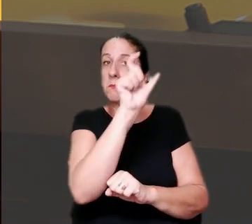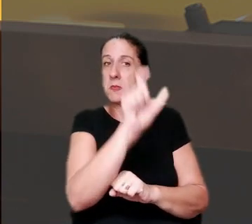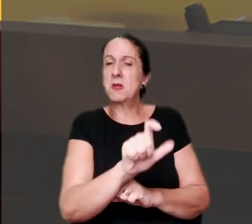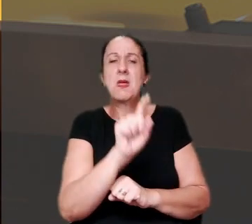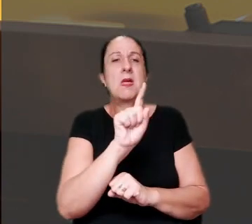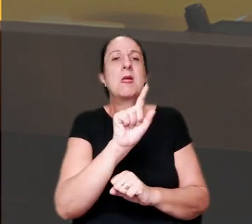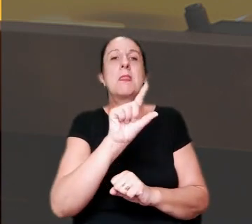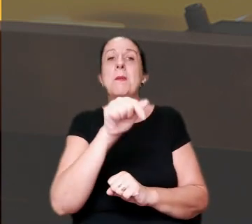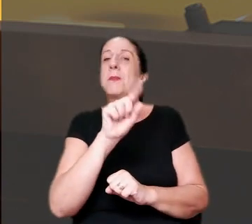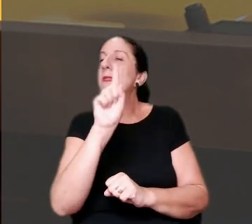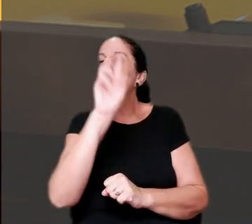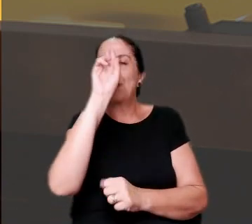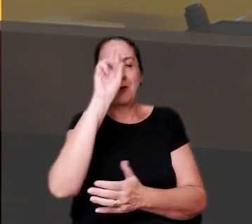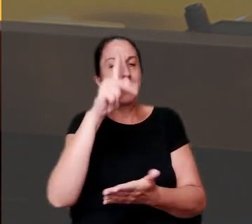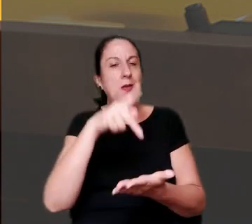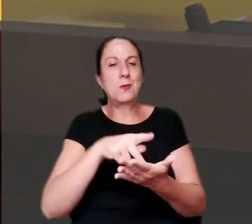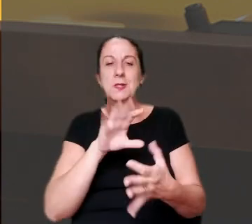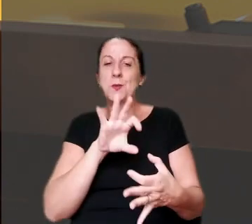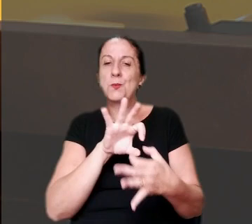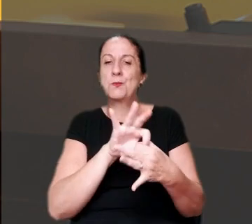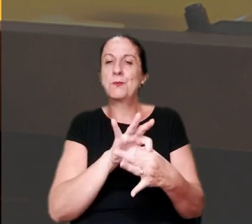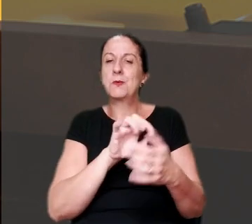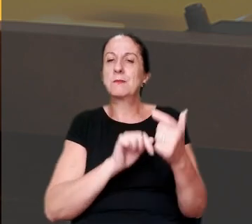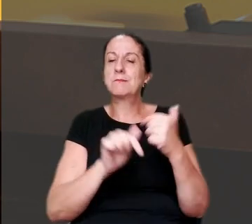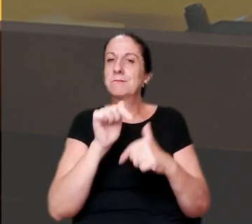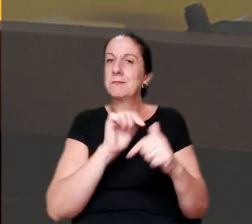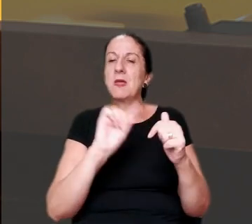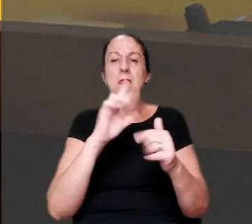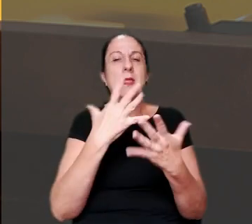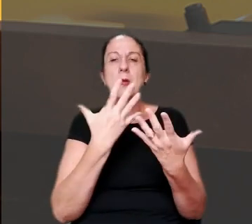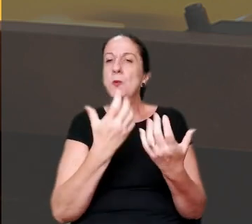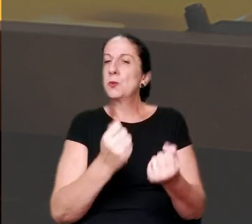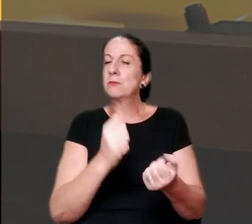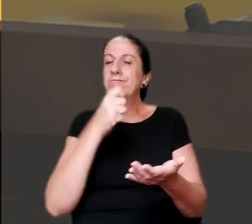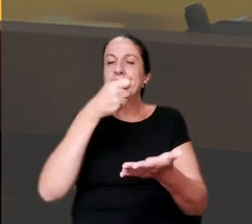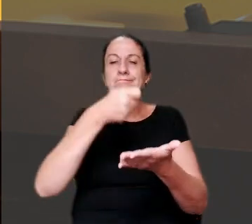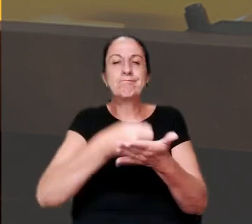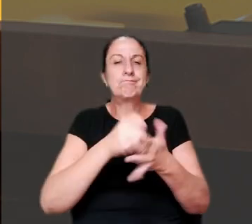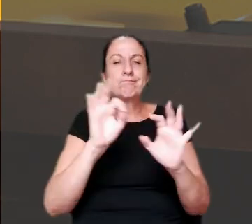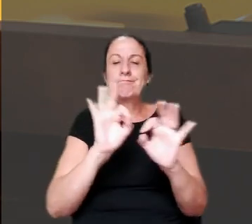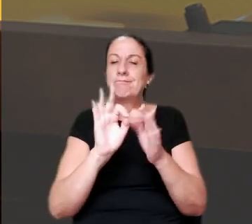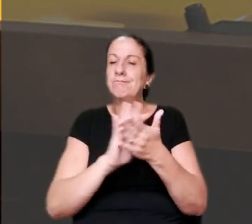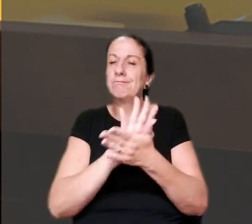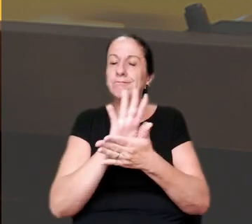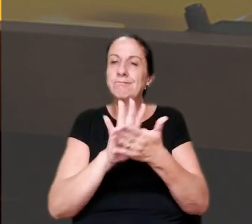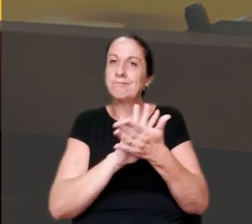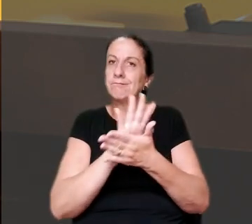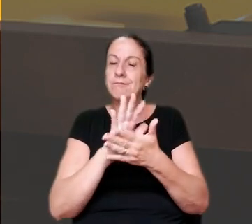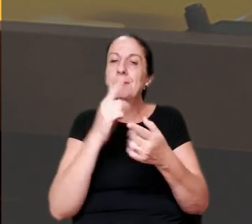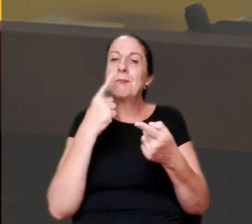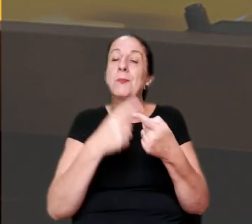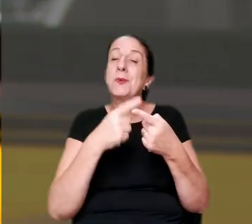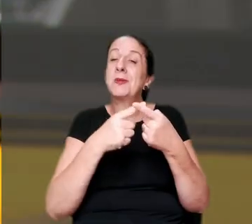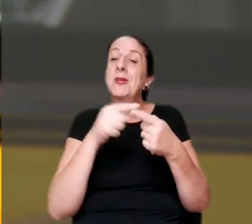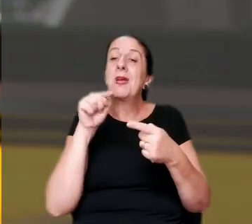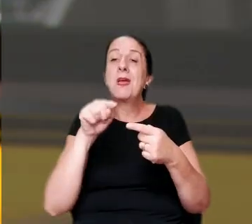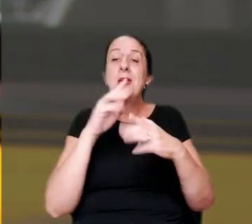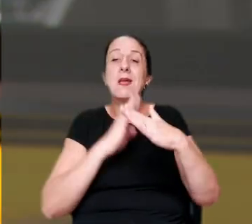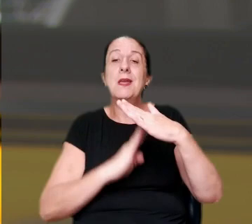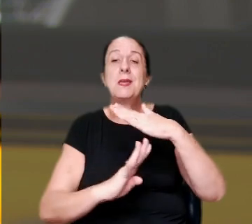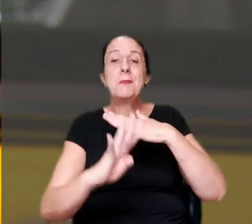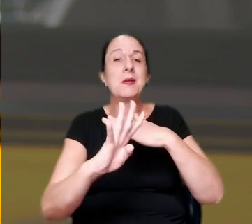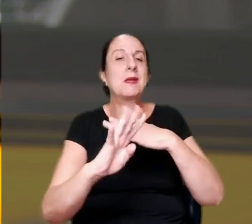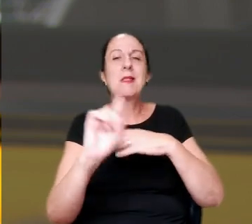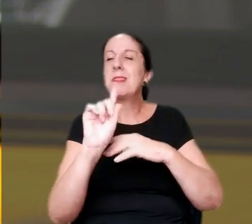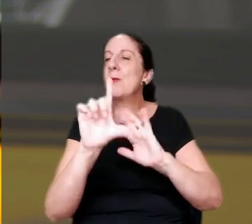determinado empregador, que depois não reconheceu o vínculo de emprego, nem lhe autorizou qualquer pagamento,